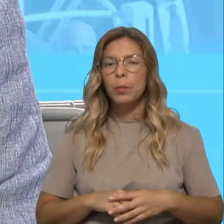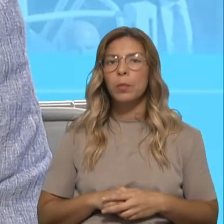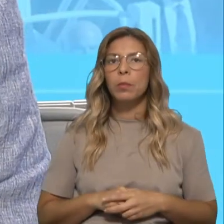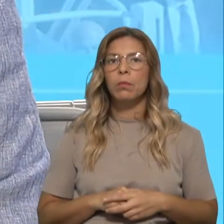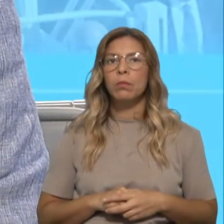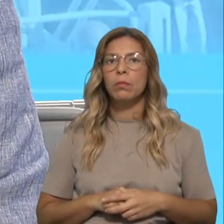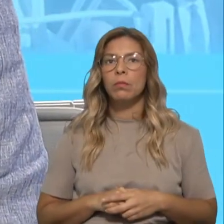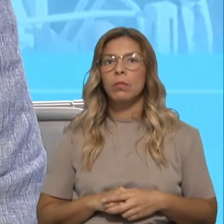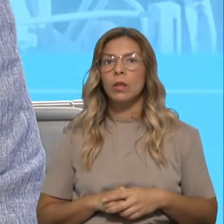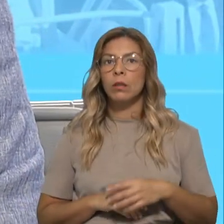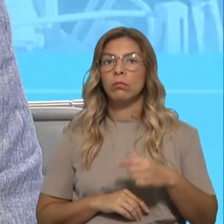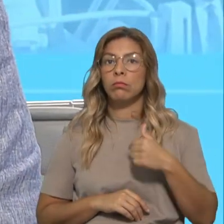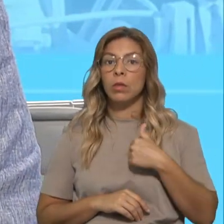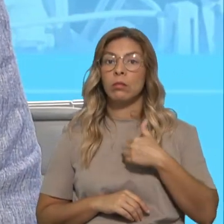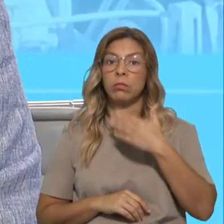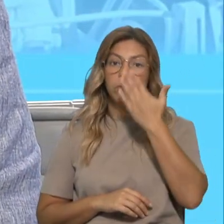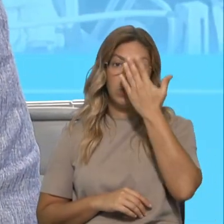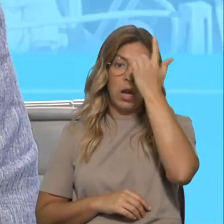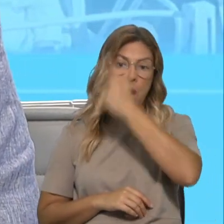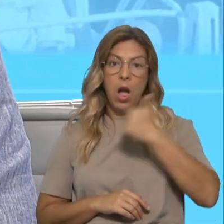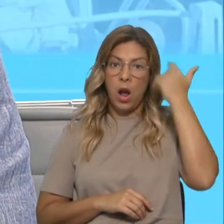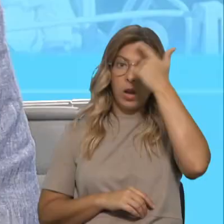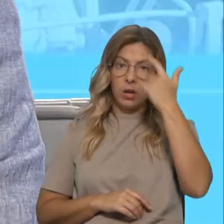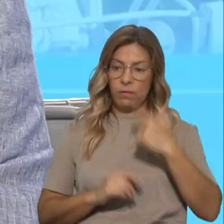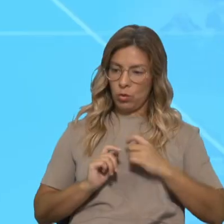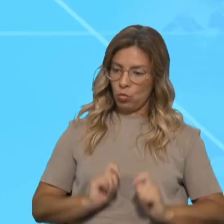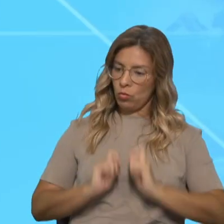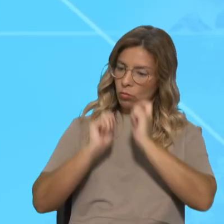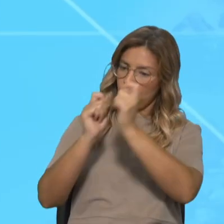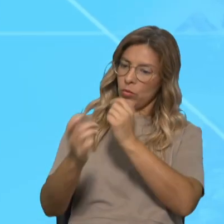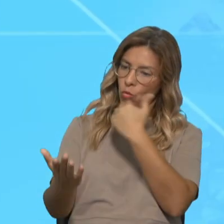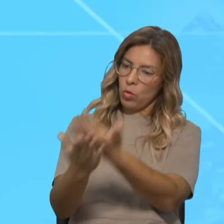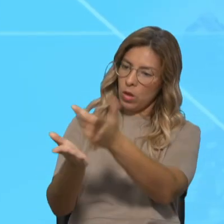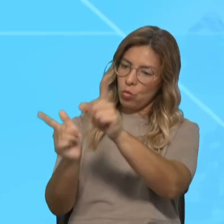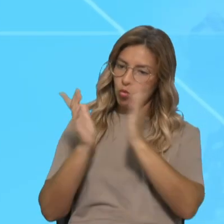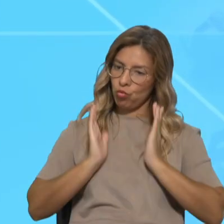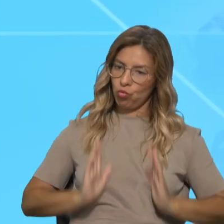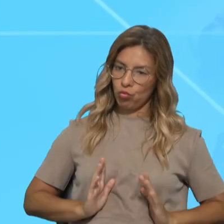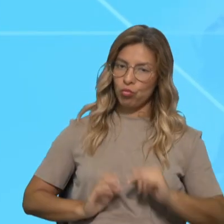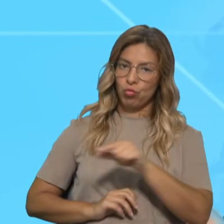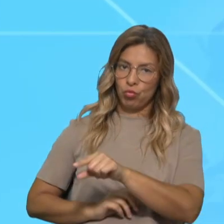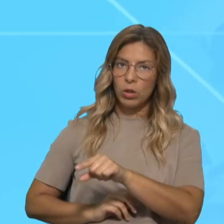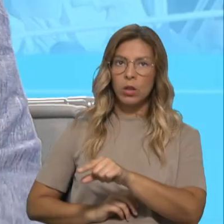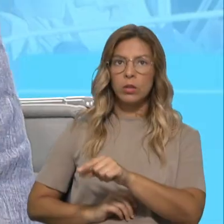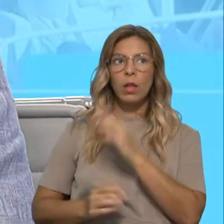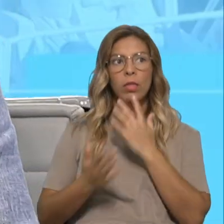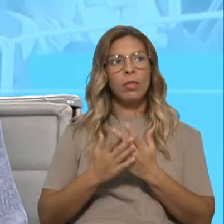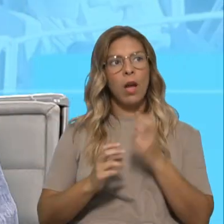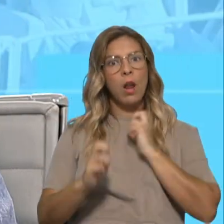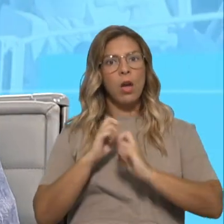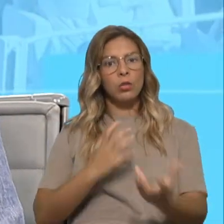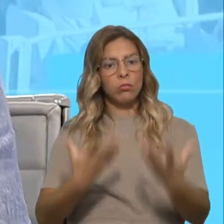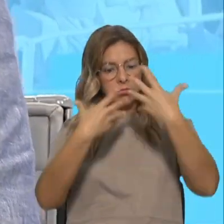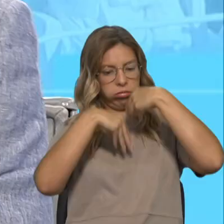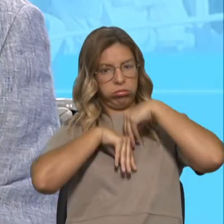minha face irá diante de ti e dar-te-ei descanso. E eu imagino que isso produziu uma energia fabulosa